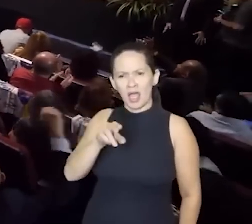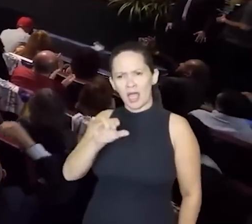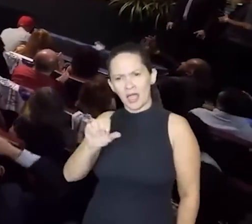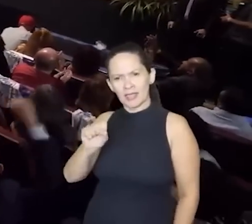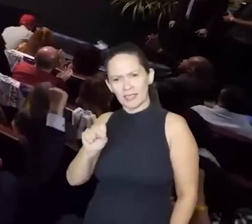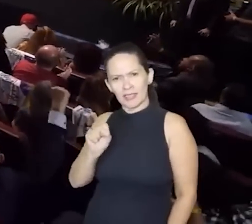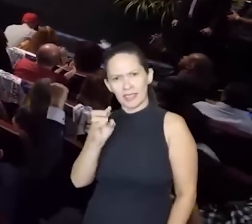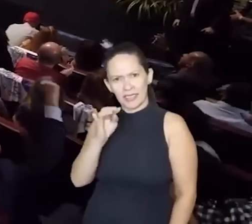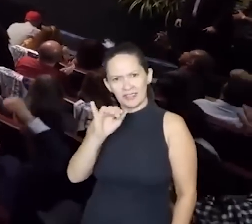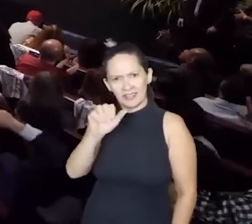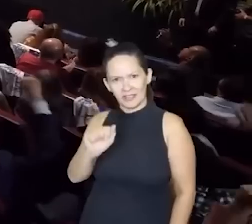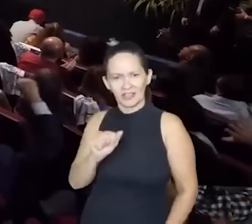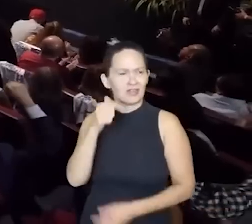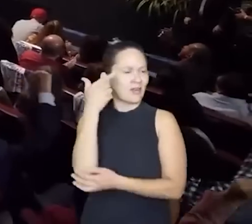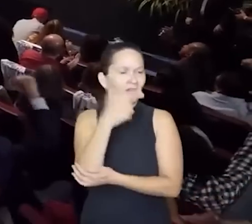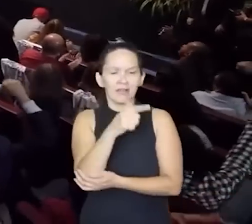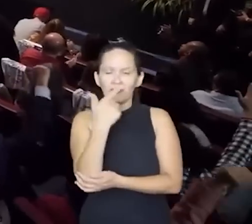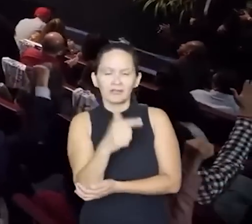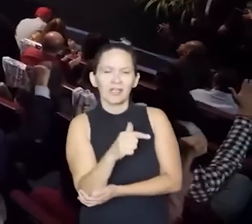anistia! Sem